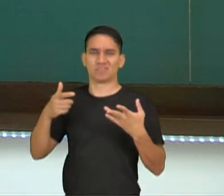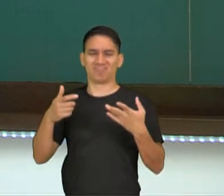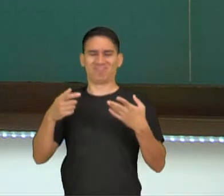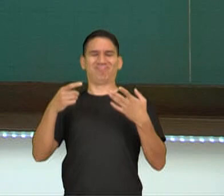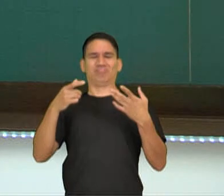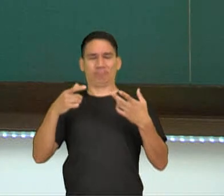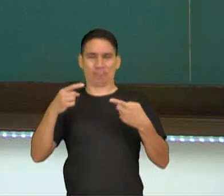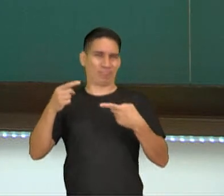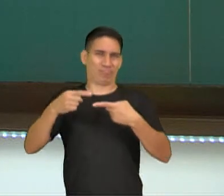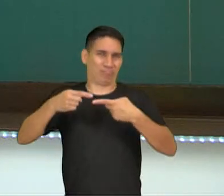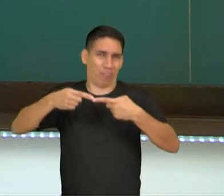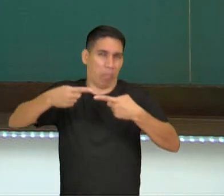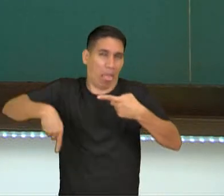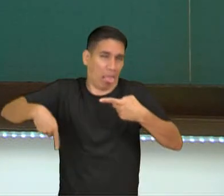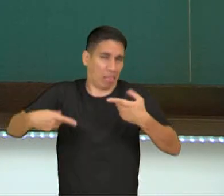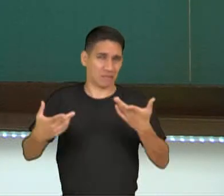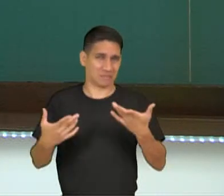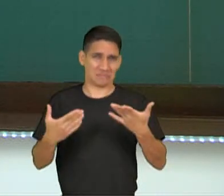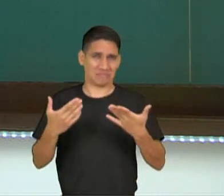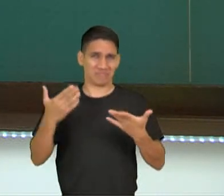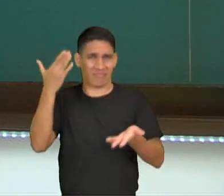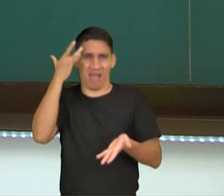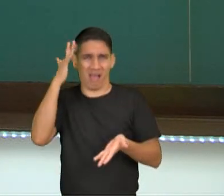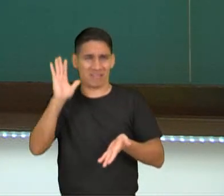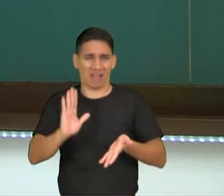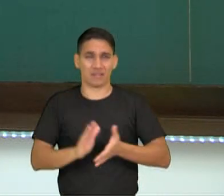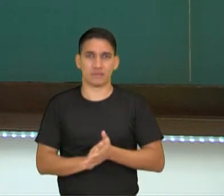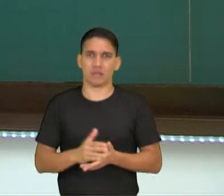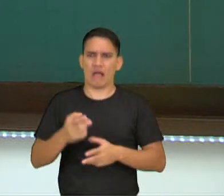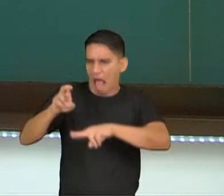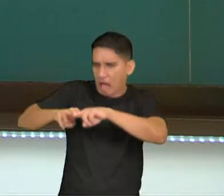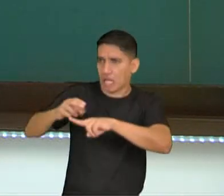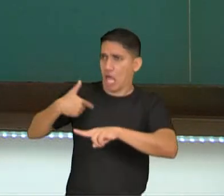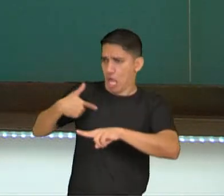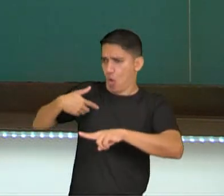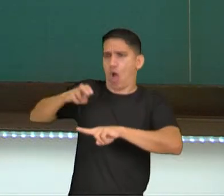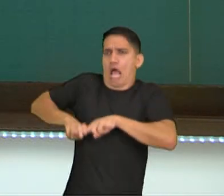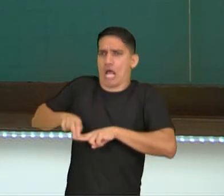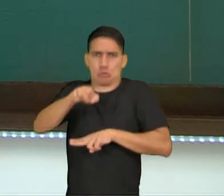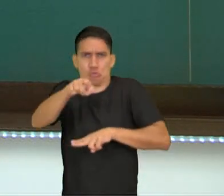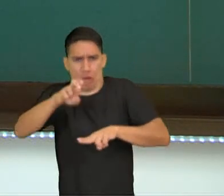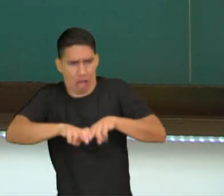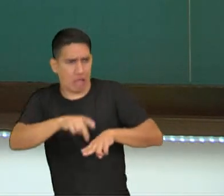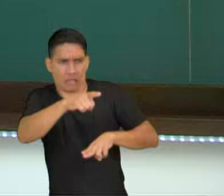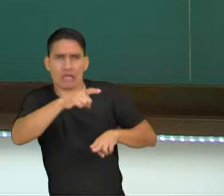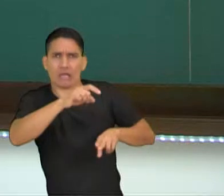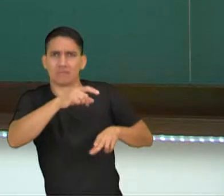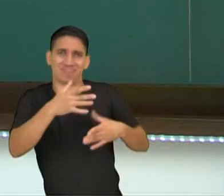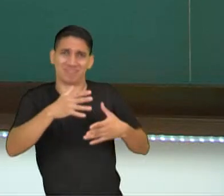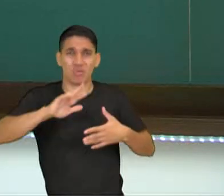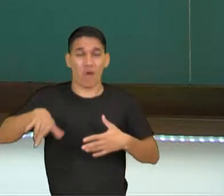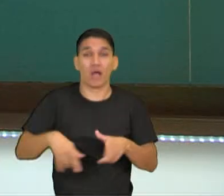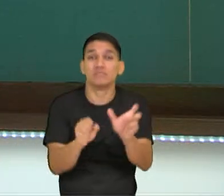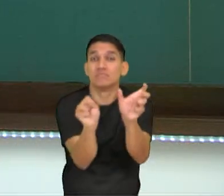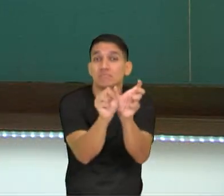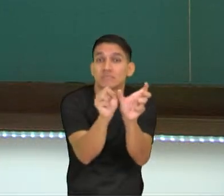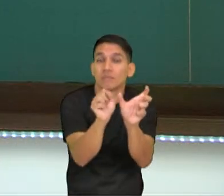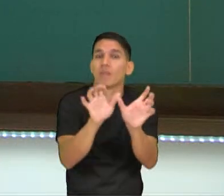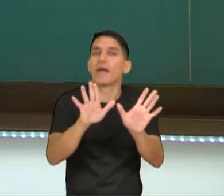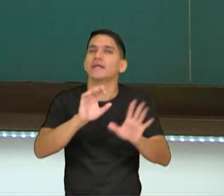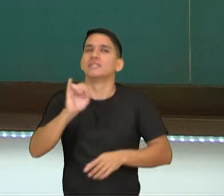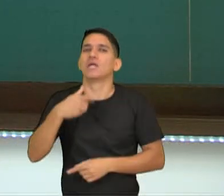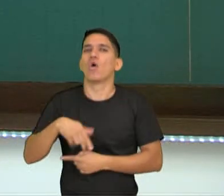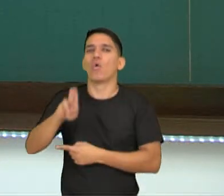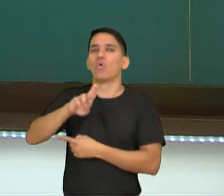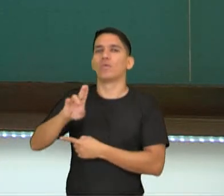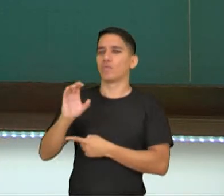não é possível fazer flexão verbal, né? Cadeira, eu cadeira, tu cadeiras, não tem como, porque são substantivos, né? Se eu coloco